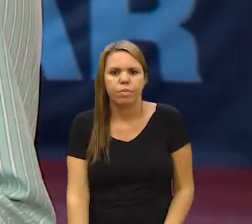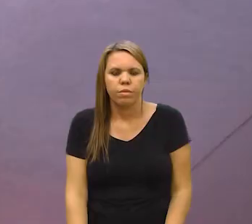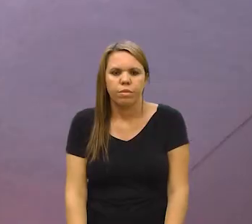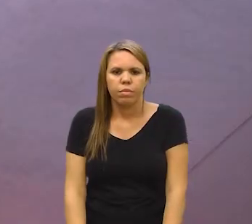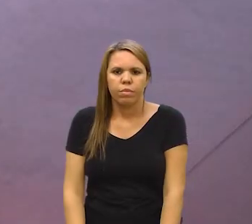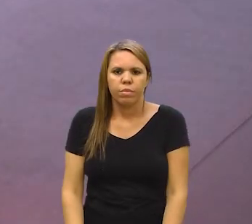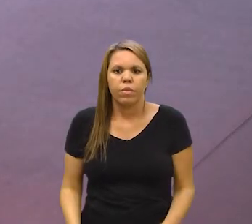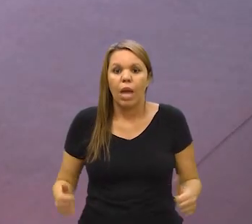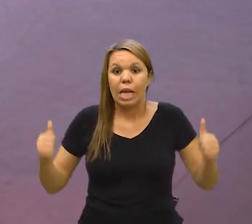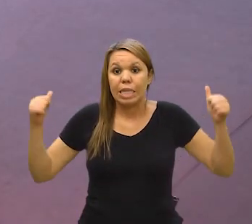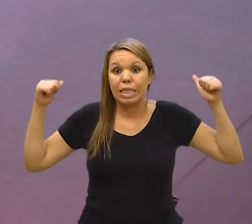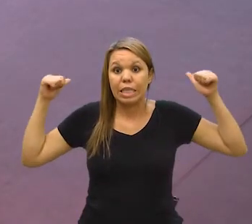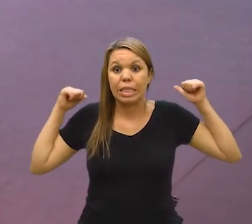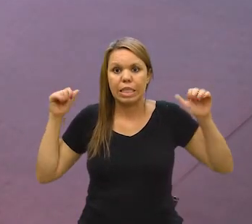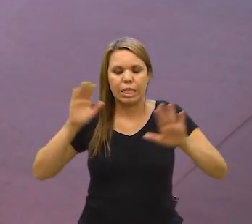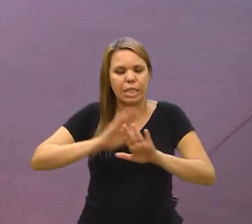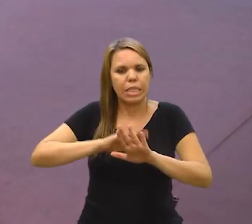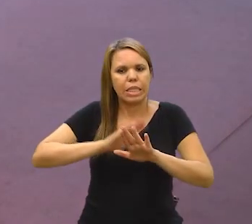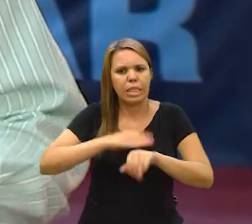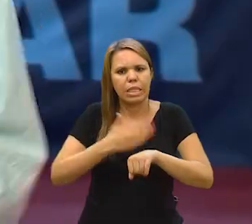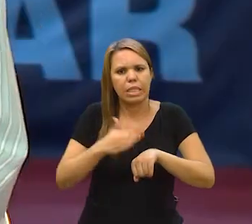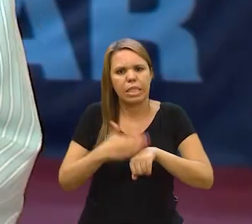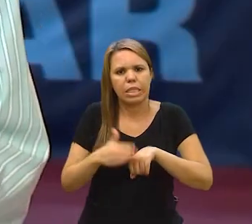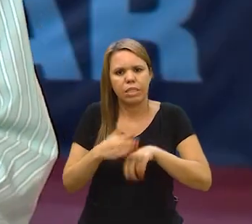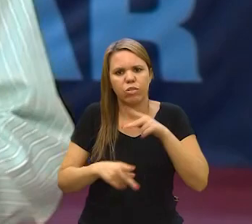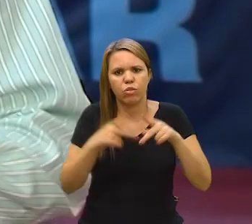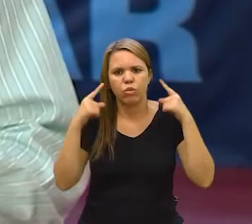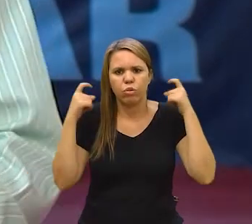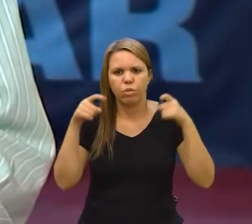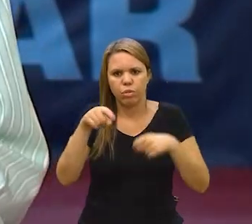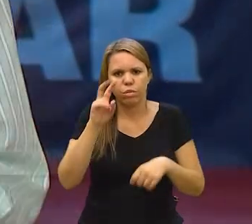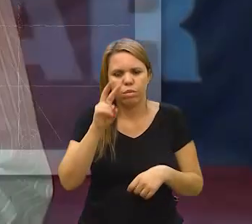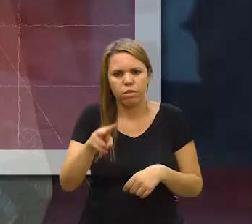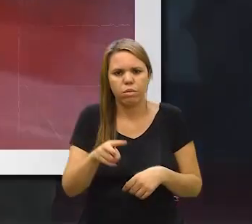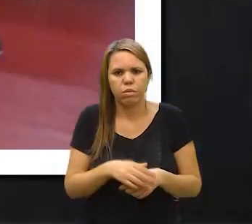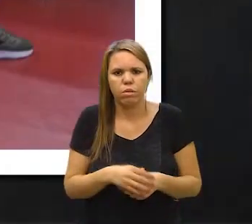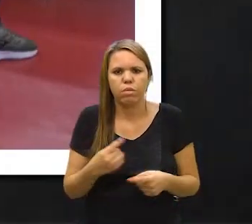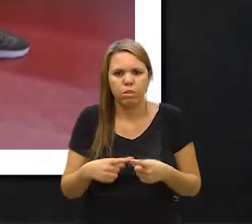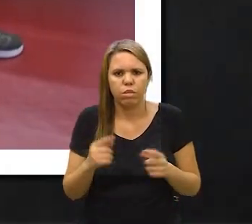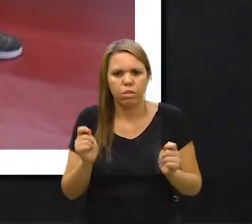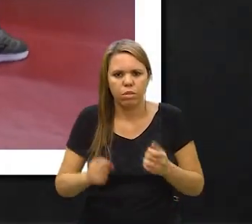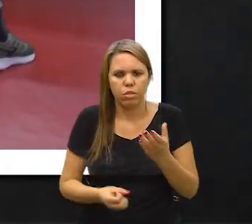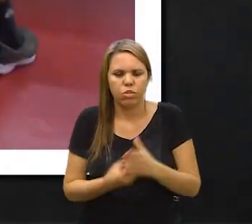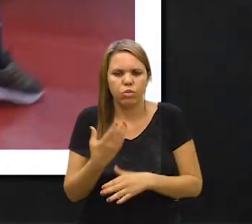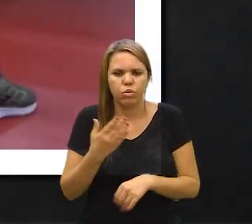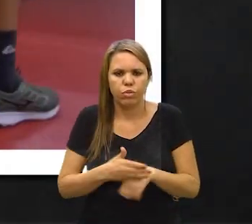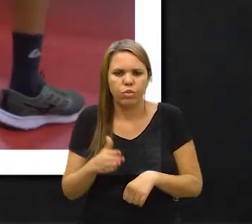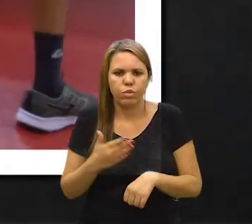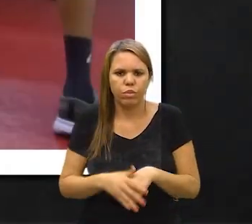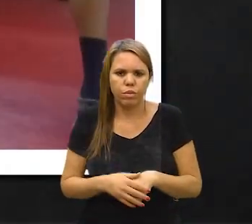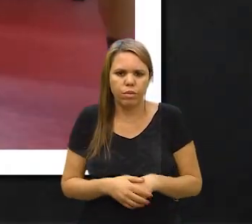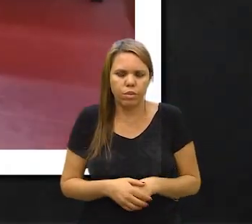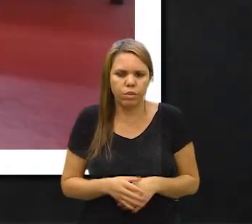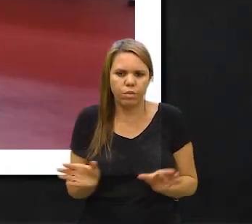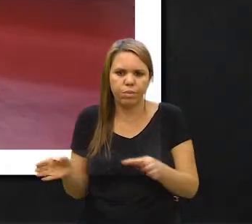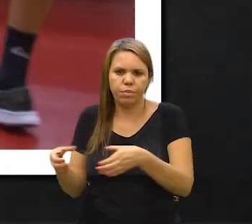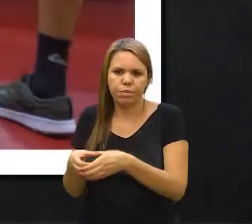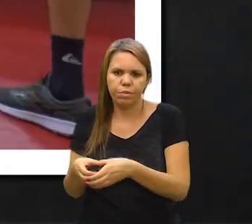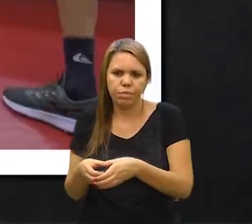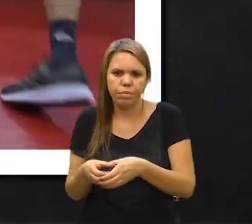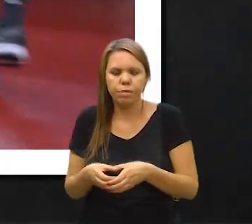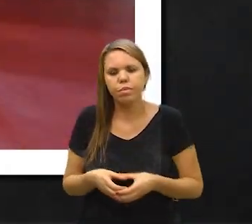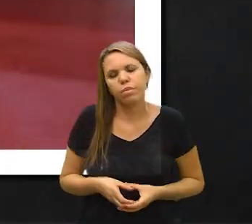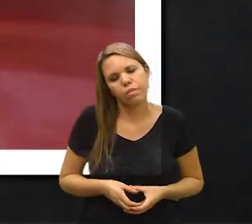aqui, porque atrás da gente está acontecendo um treinamento. Então, esse barulho que vocês estão ouvindo é porque está acontecendo um treinamento. Essa é uma